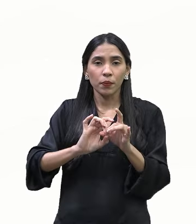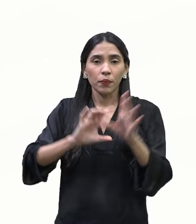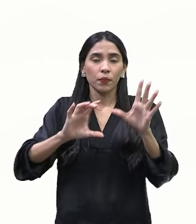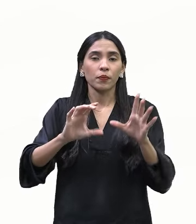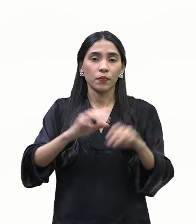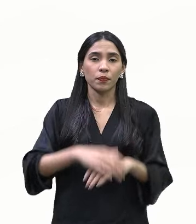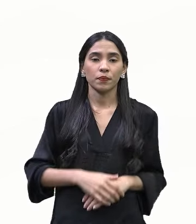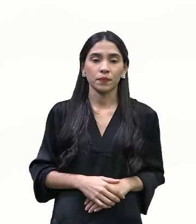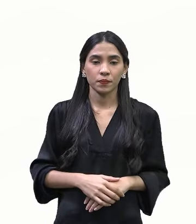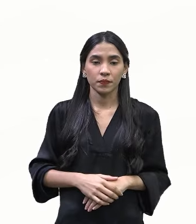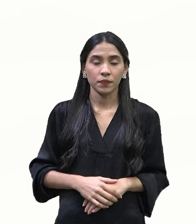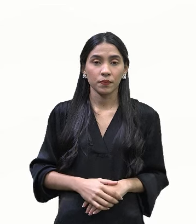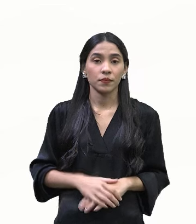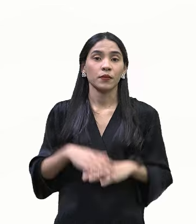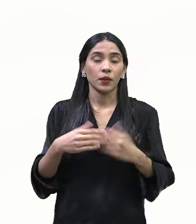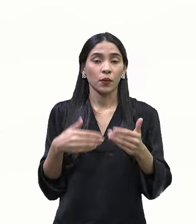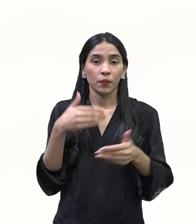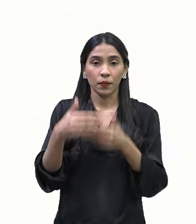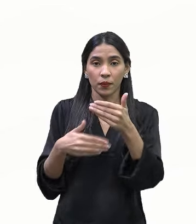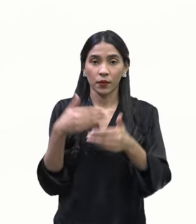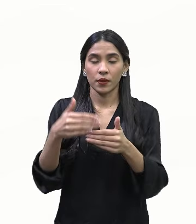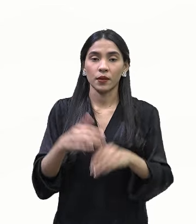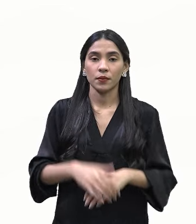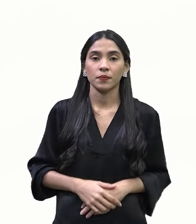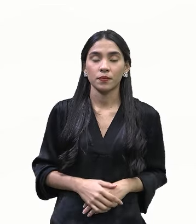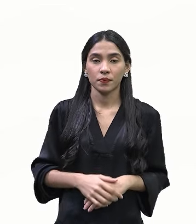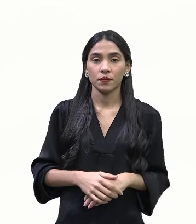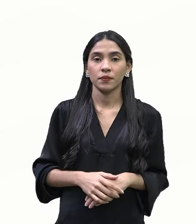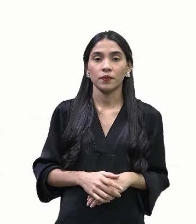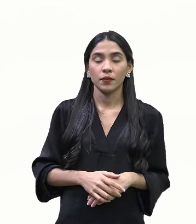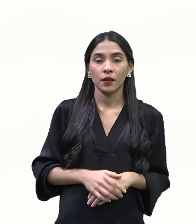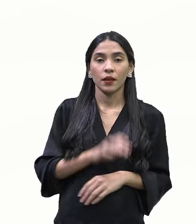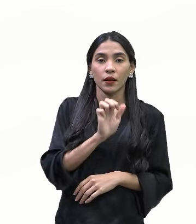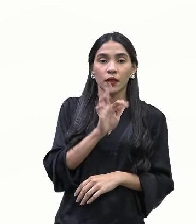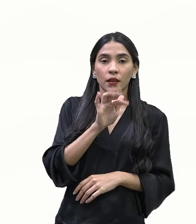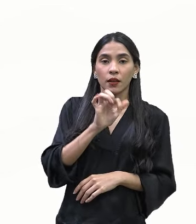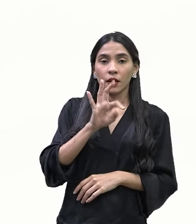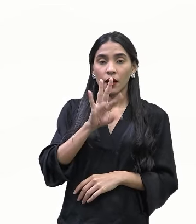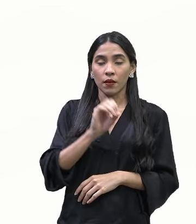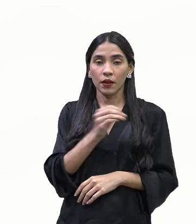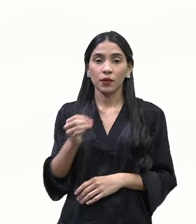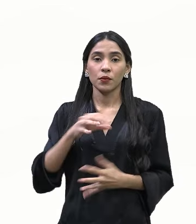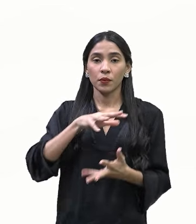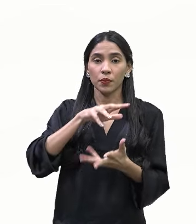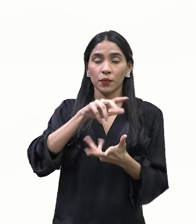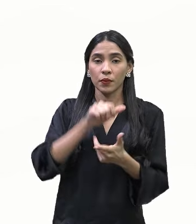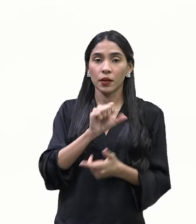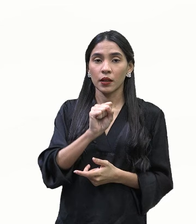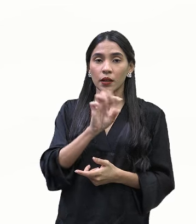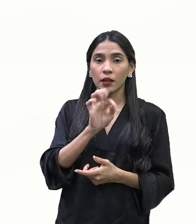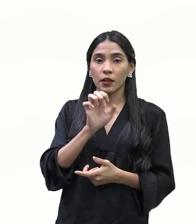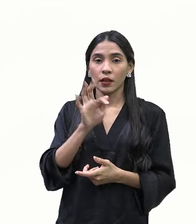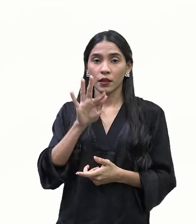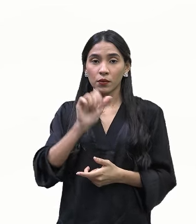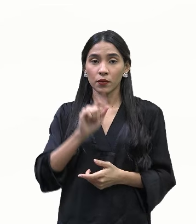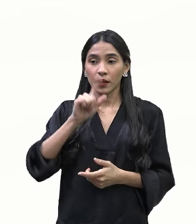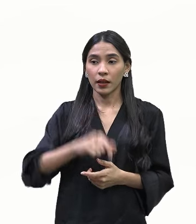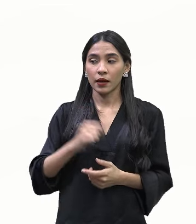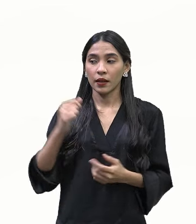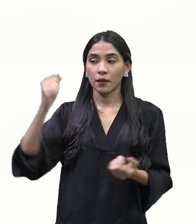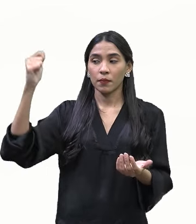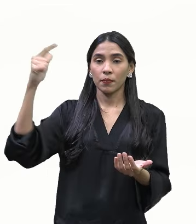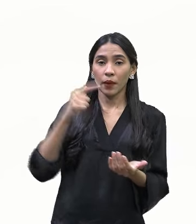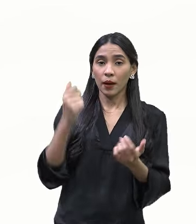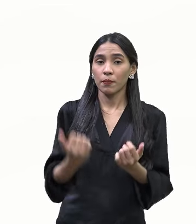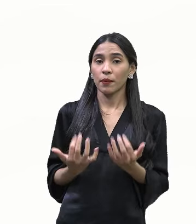estufa. Claro, esse processo que a gente fala de efeito estufa é importante para o planeta, porque se não fosse